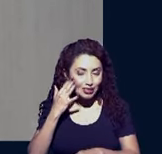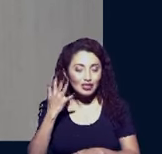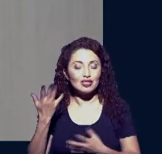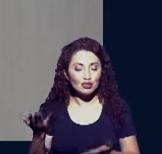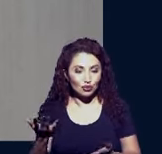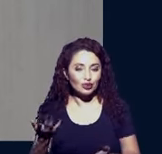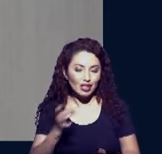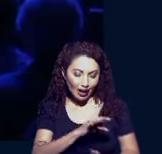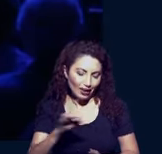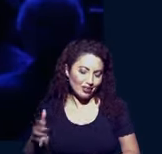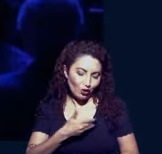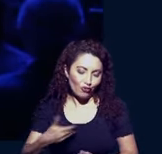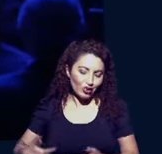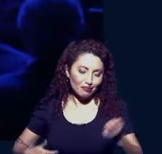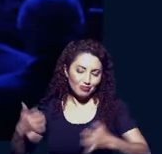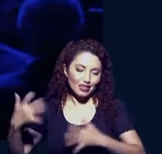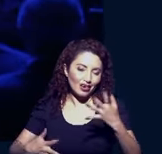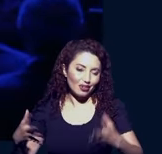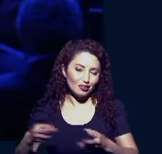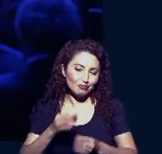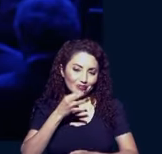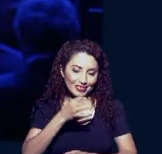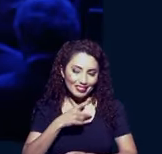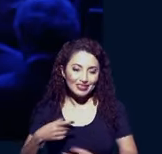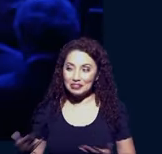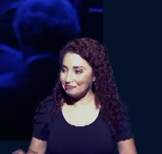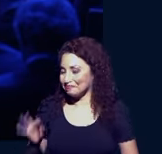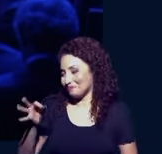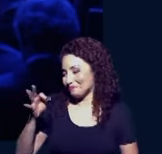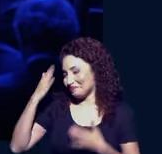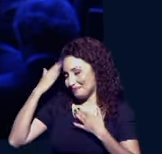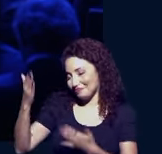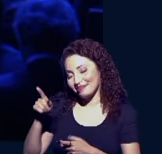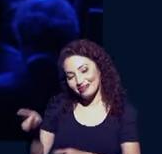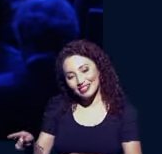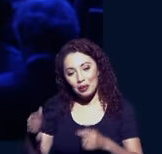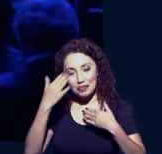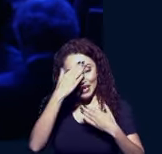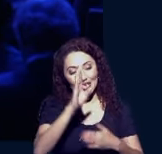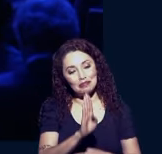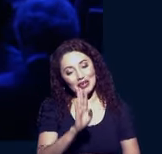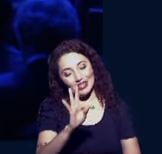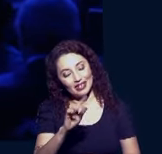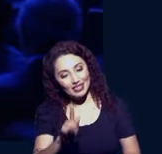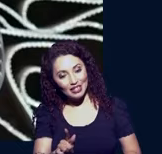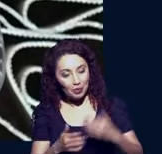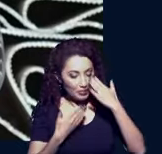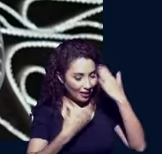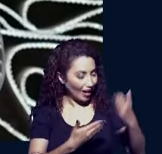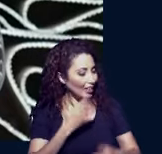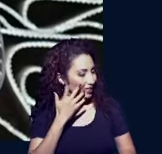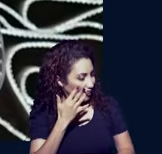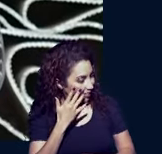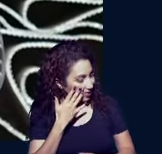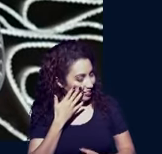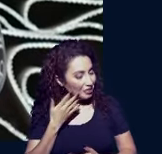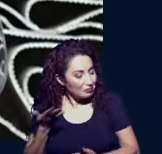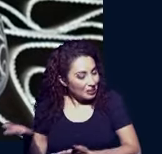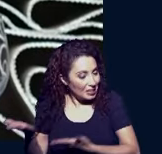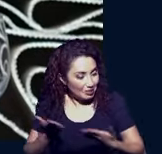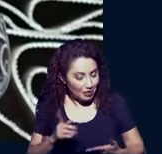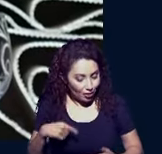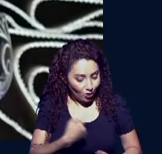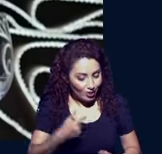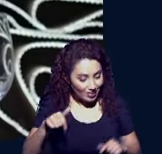então palavra é sua muito bem Fernando obrigado a você obrigado André Obrigado BTG Obrigado Tarciso mais uma vez nos receber aqui em São Paulo